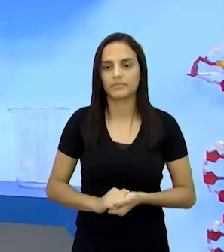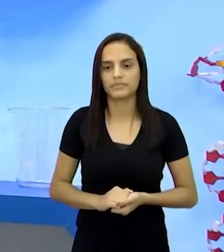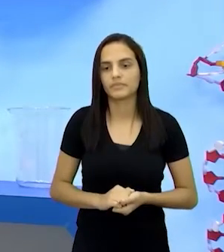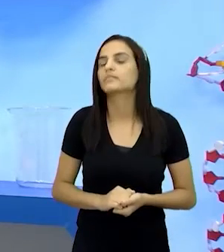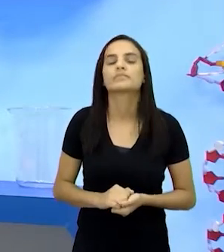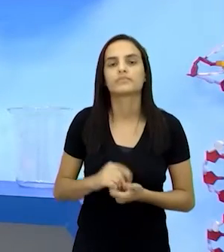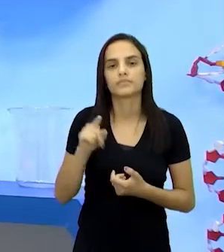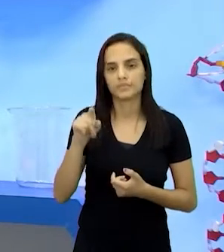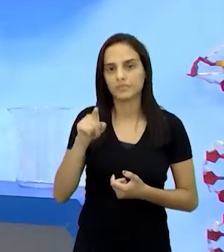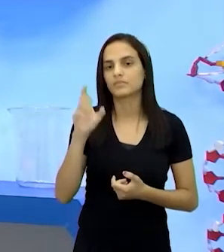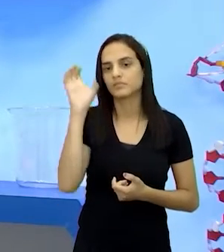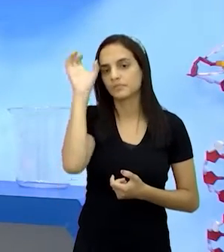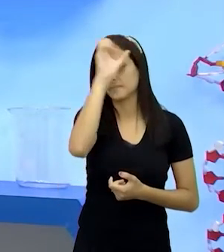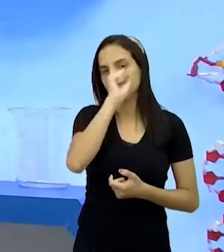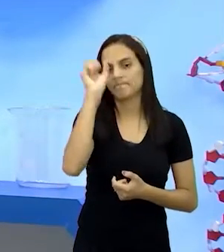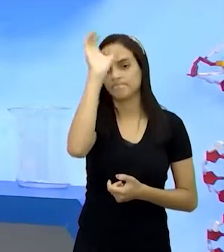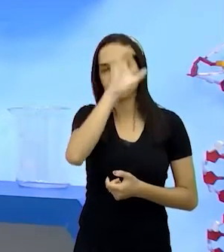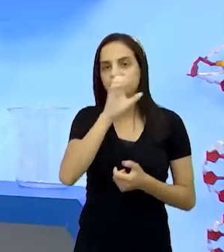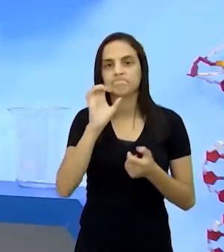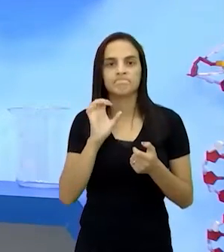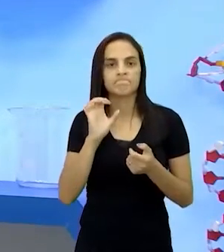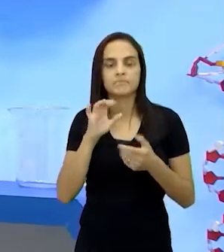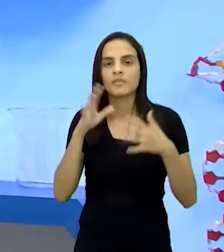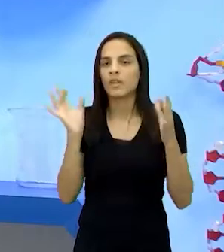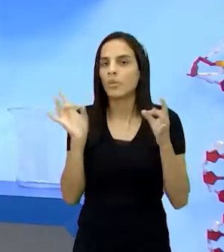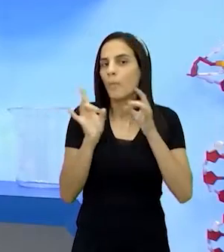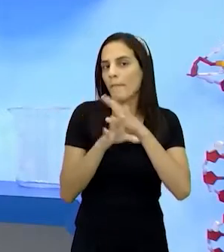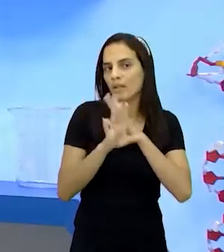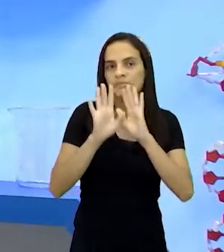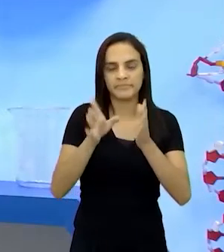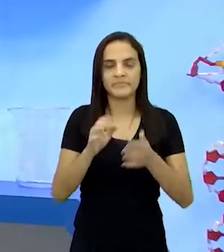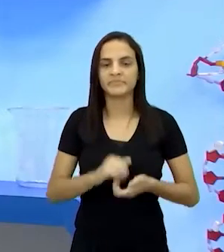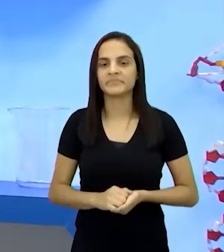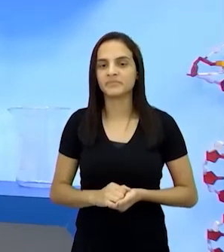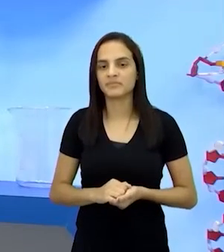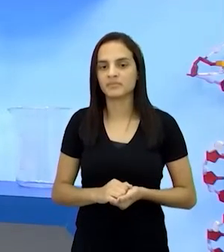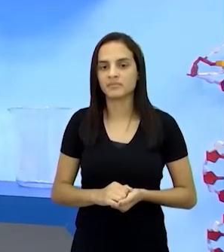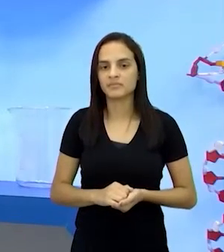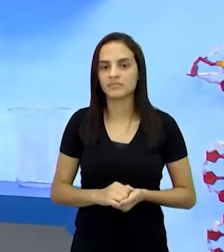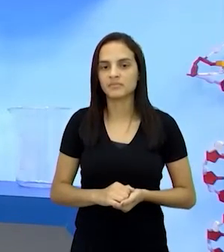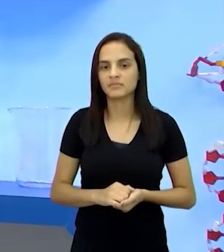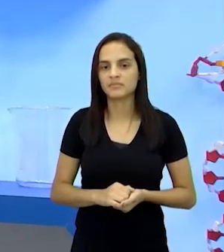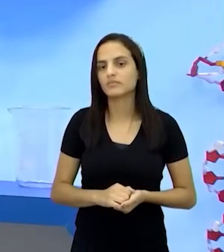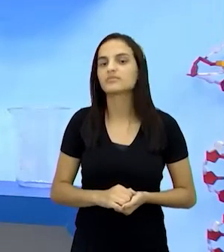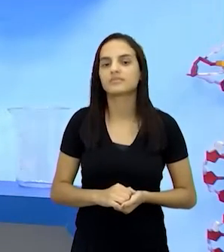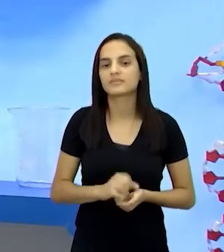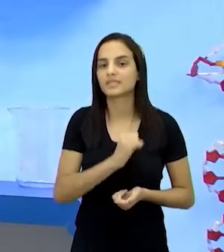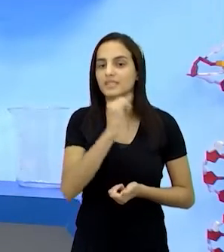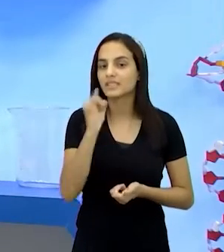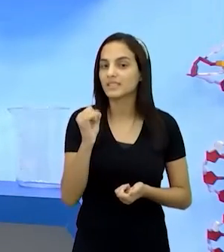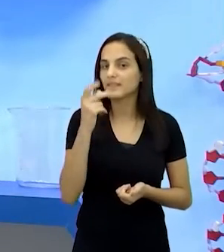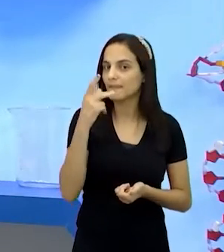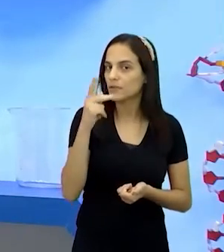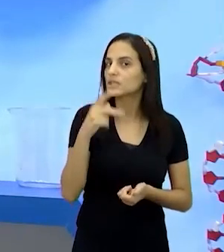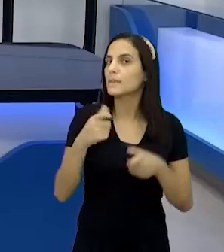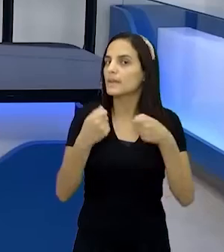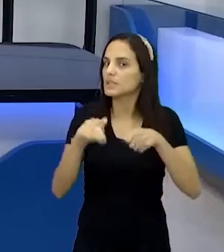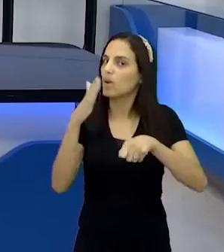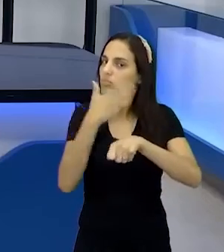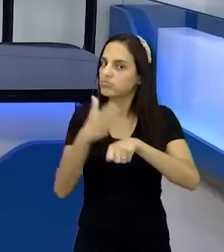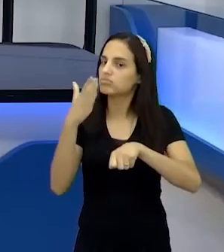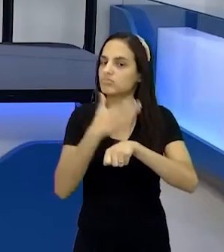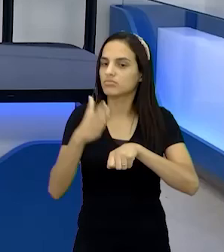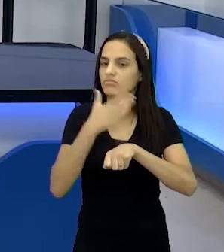um aprendizado completo. Mas, vou falar, olha, vou puxar a orelhinha, desde que você se dedique, tá